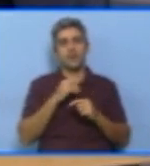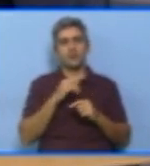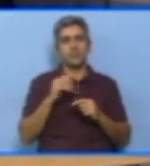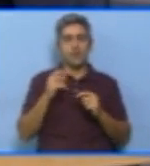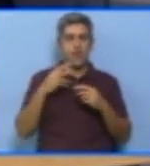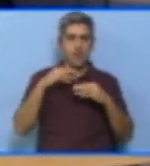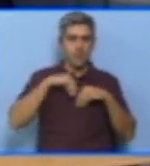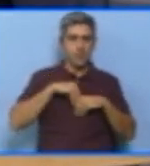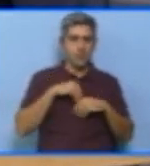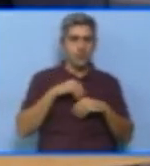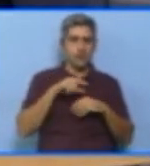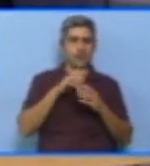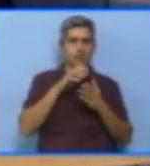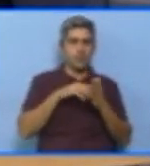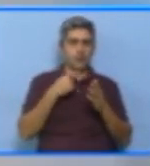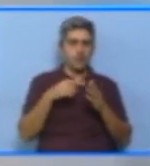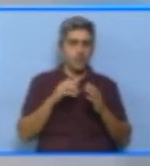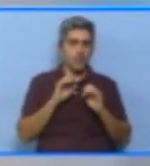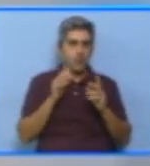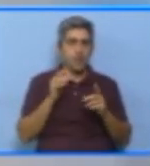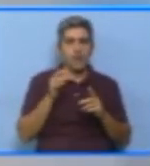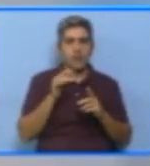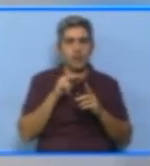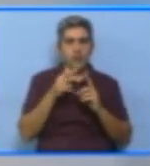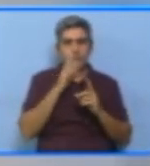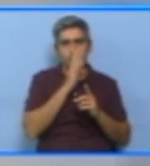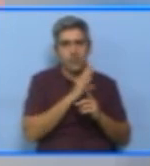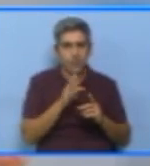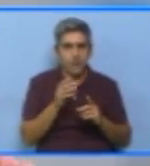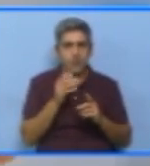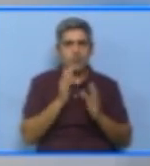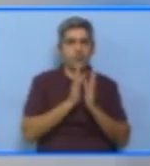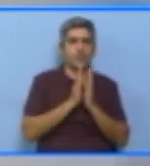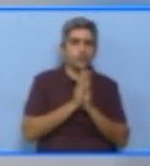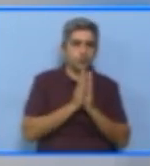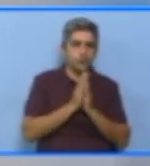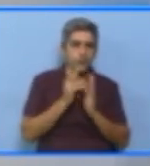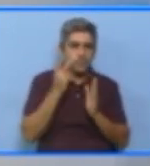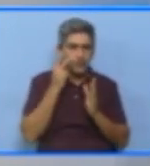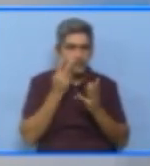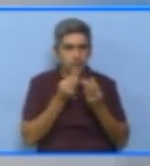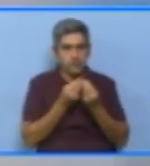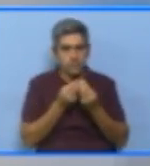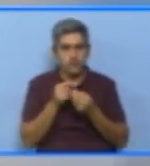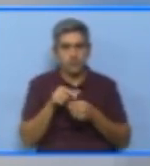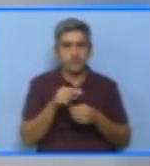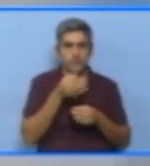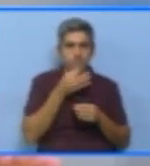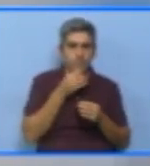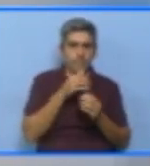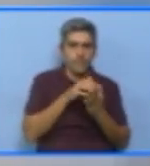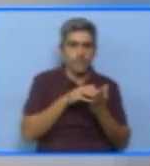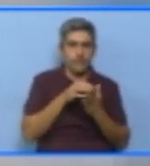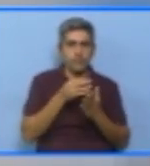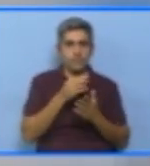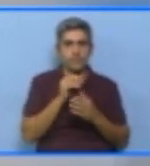tem, naturalmente, as dimensões práticas, pastorais, vivenciais referidas, e Paulo